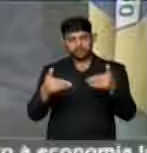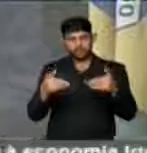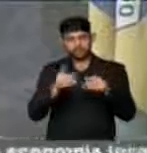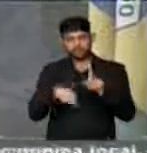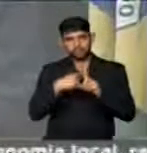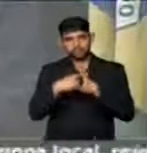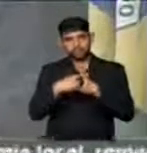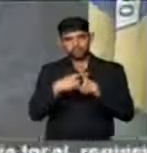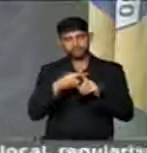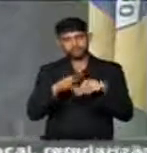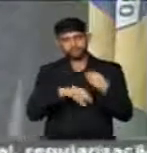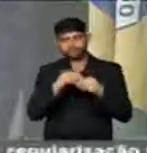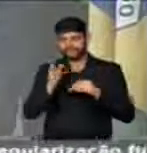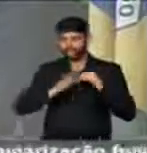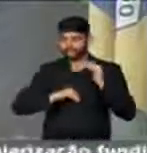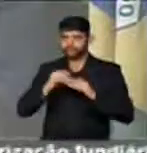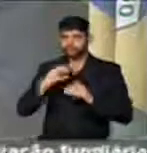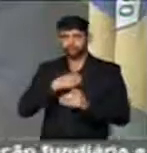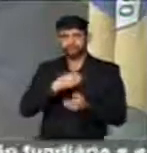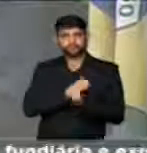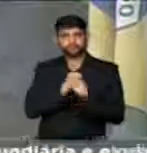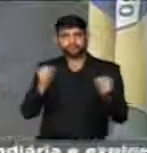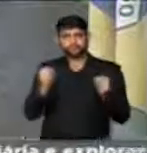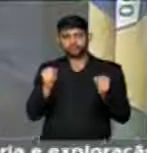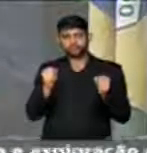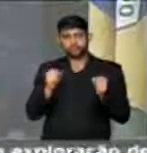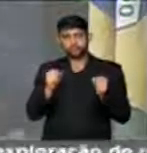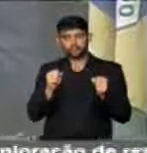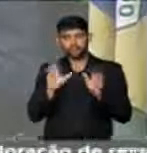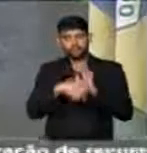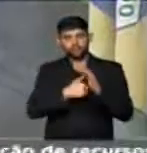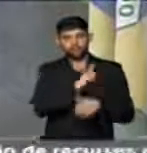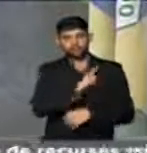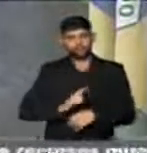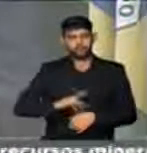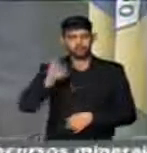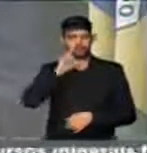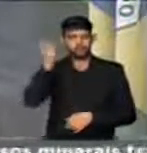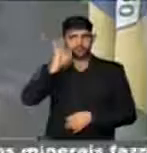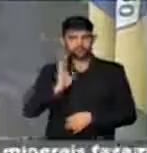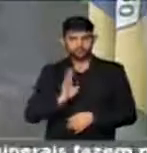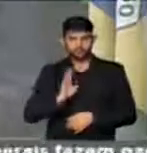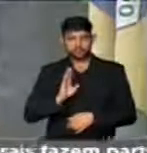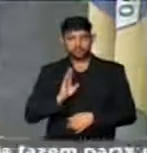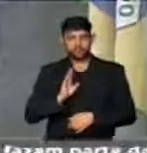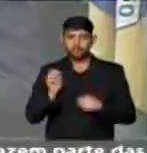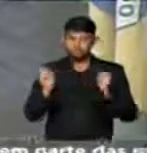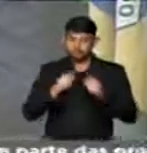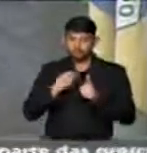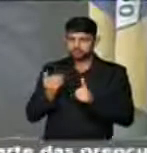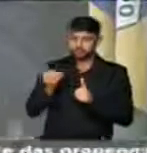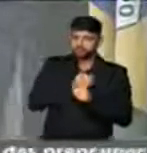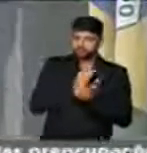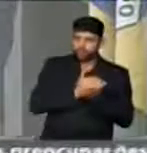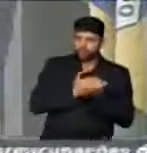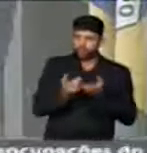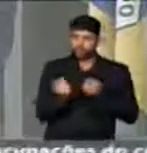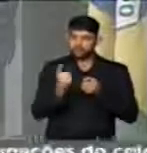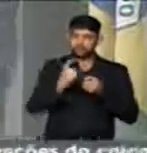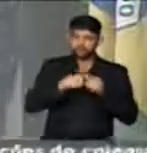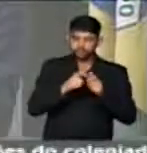mais desastrado, incompetente, corrupto governo da história do Brasil, possamos começar a